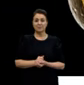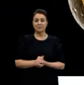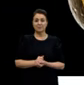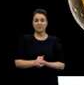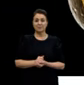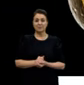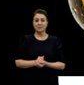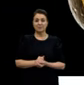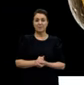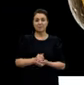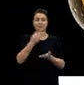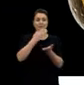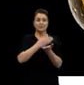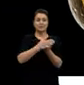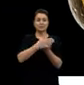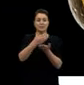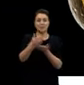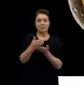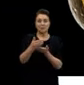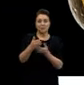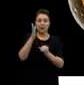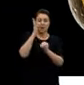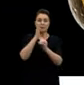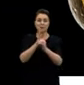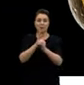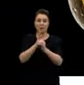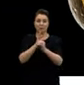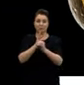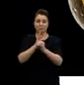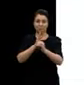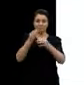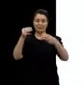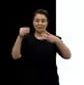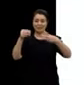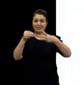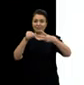Bom, começando então, divisão celular.